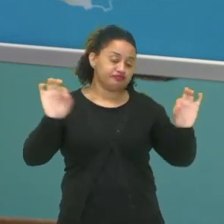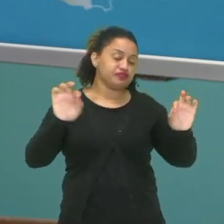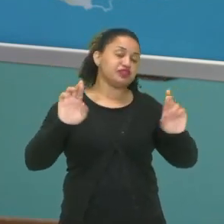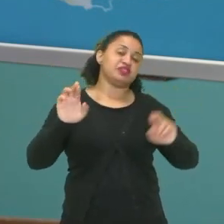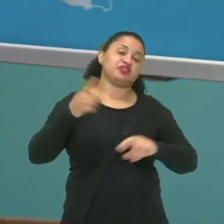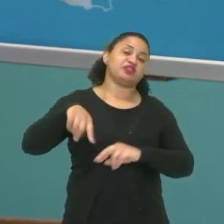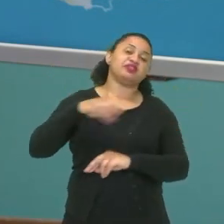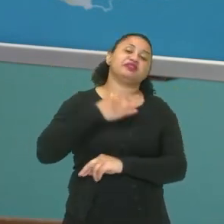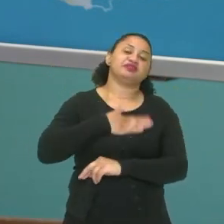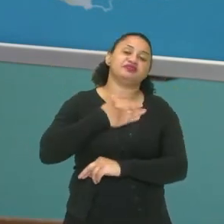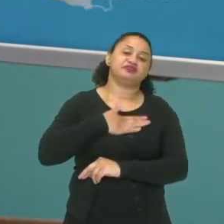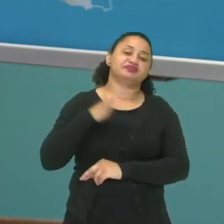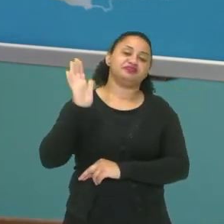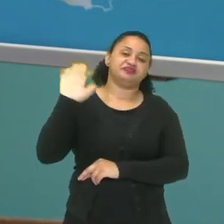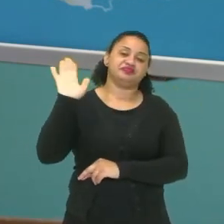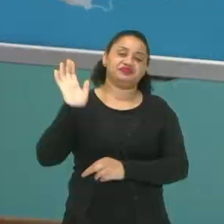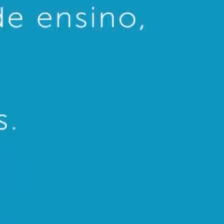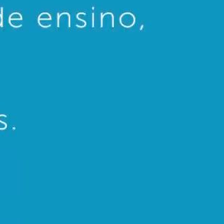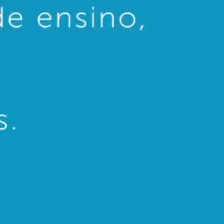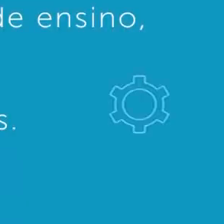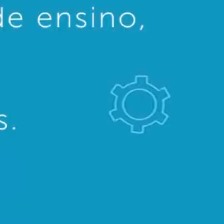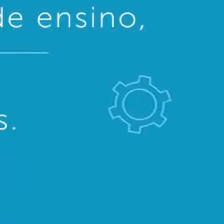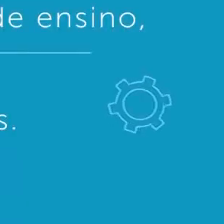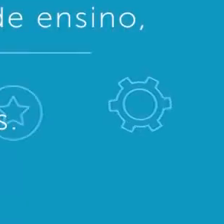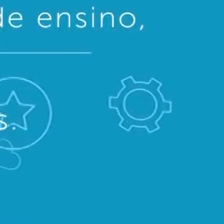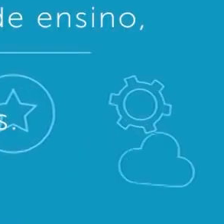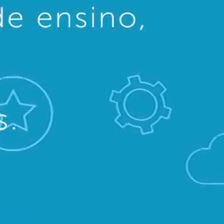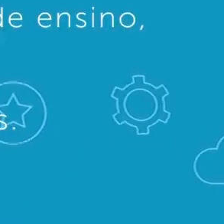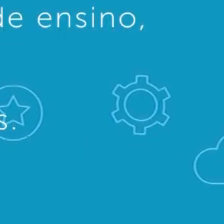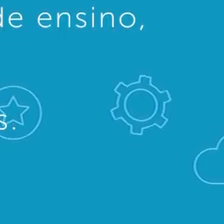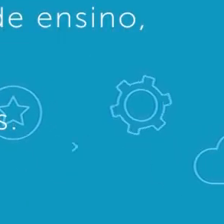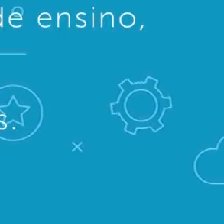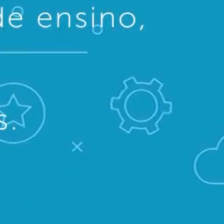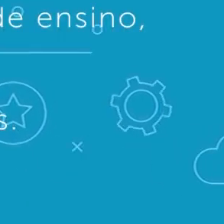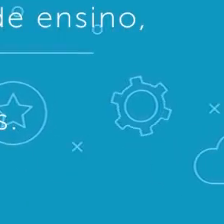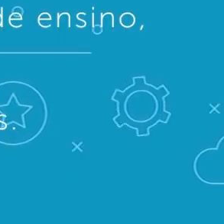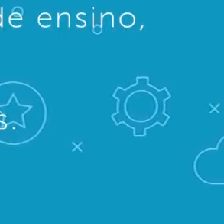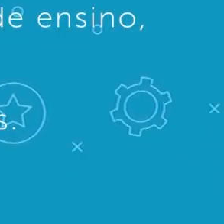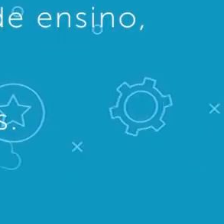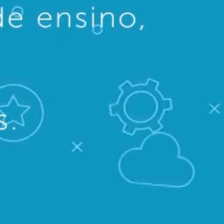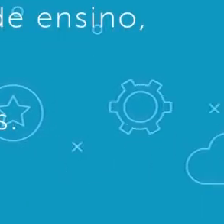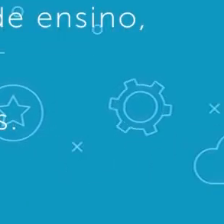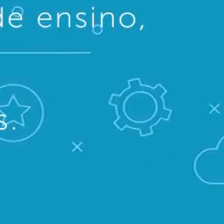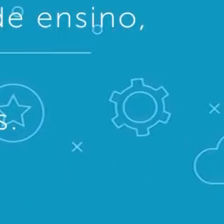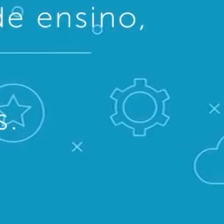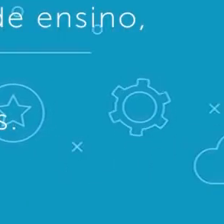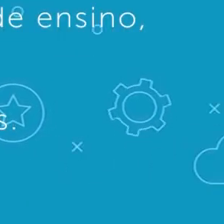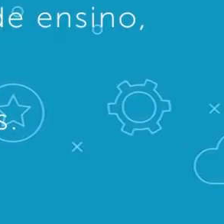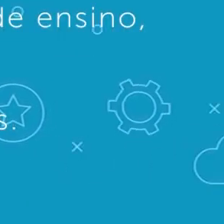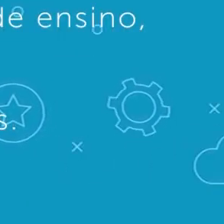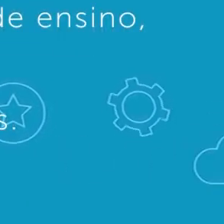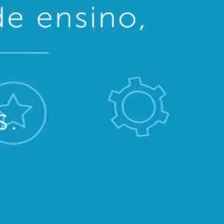Espero que vocês tenham gostado e até breve.